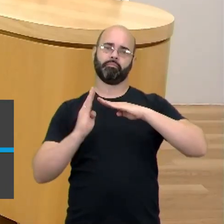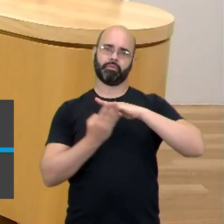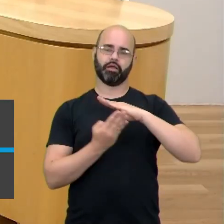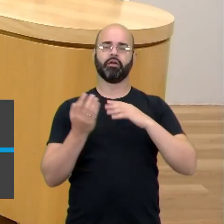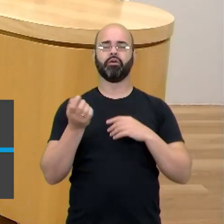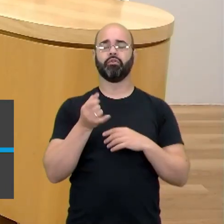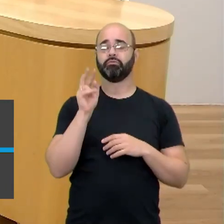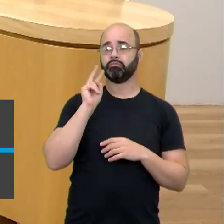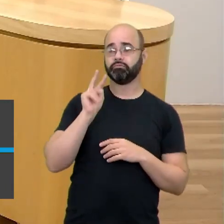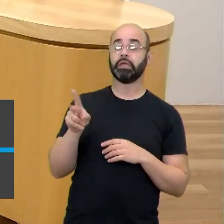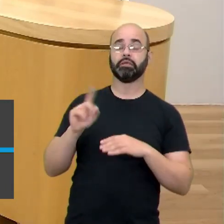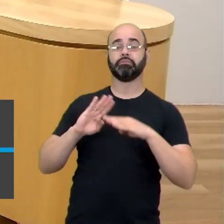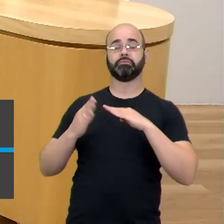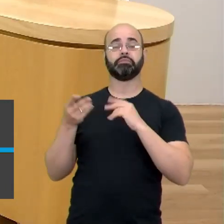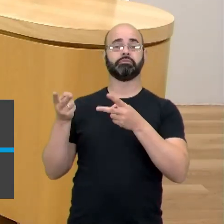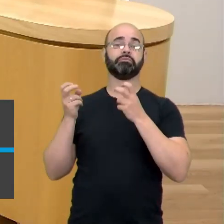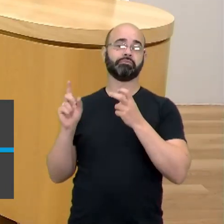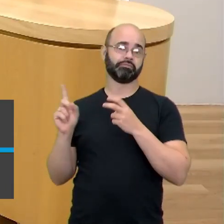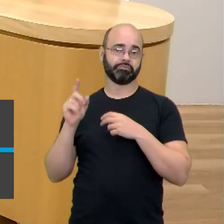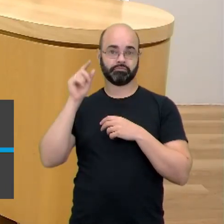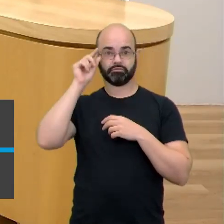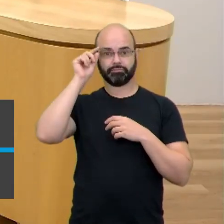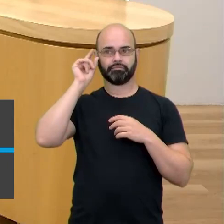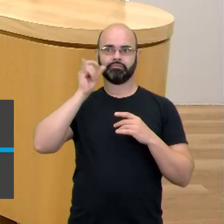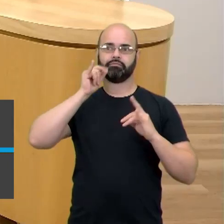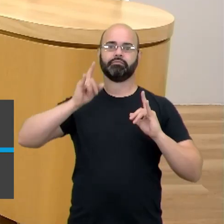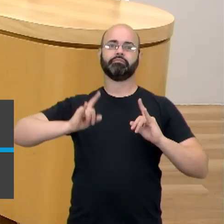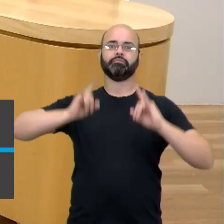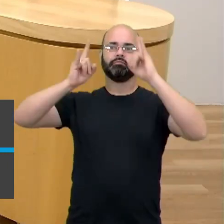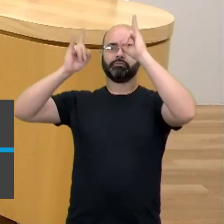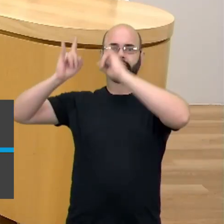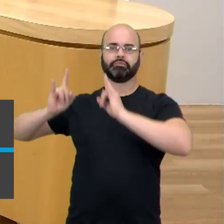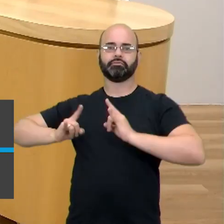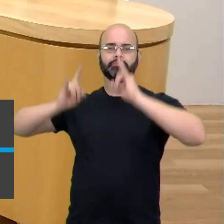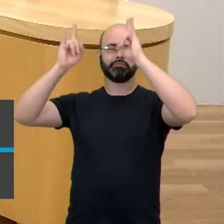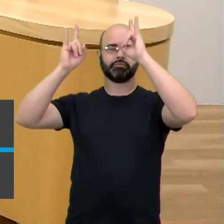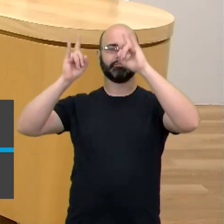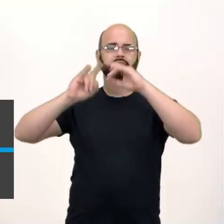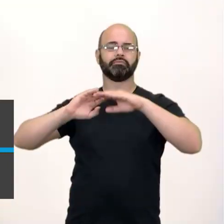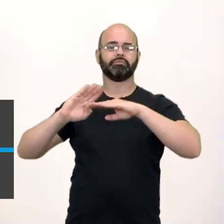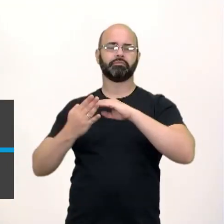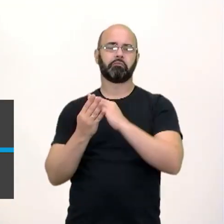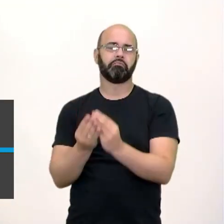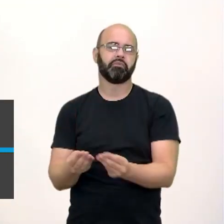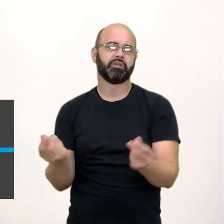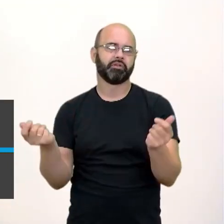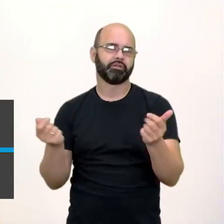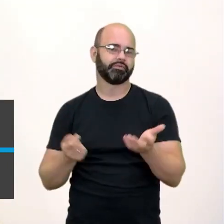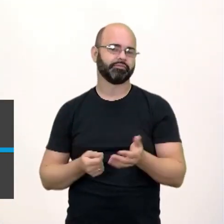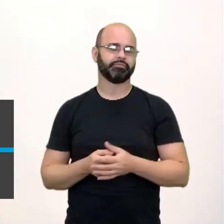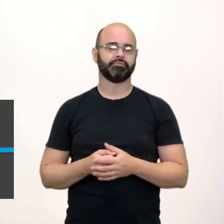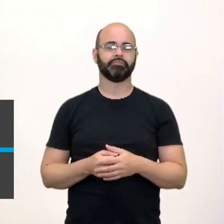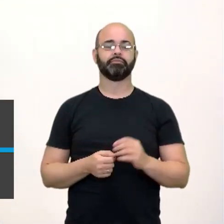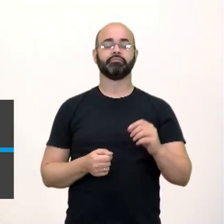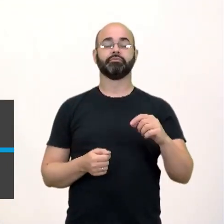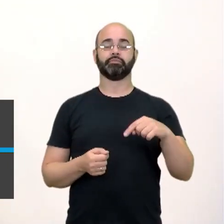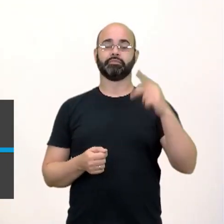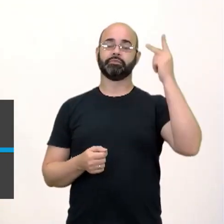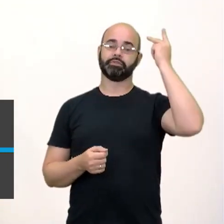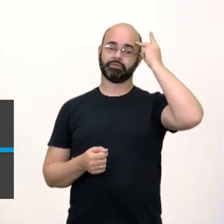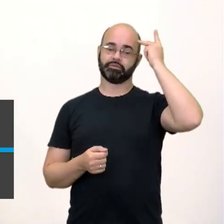nele ainda um bairro? Que ele ainda não foi engolido por prédios, por exemplo. Pois é, e assim, em São Paulo, isso é bastante intenso,